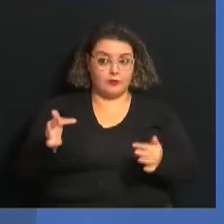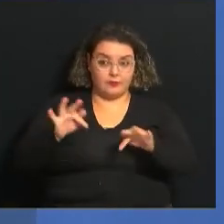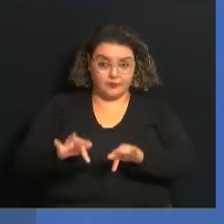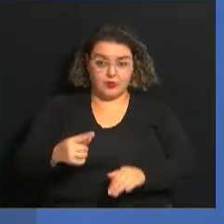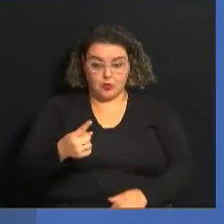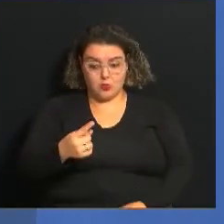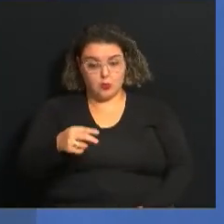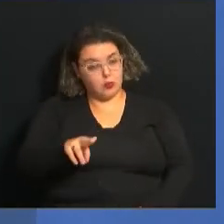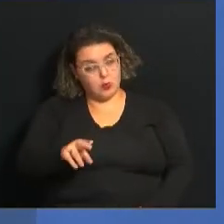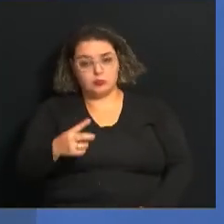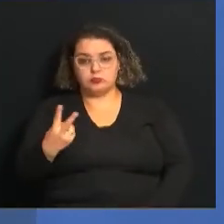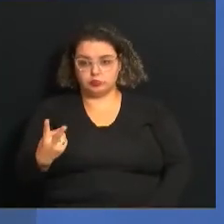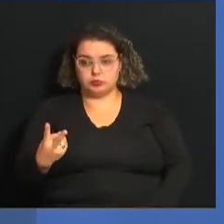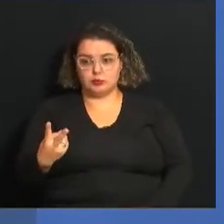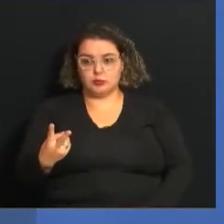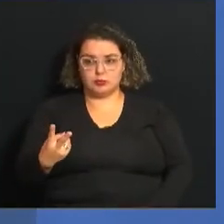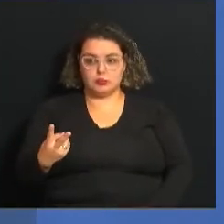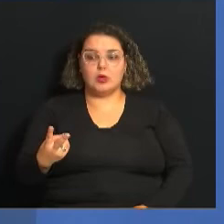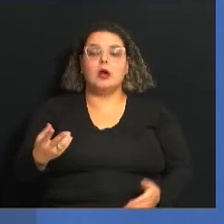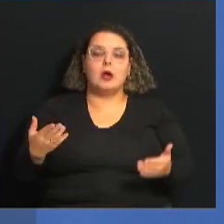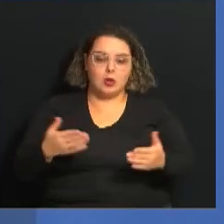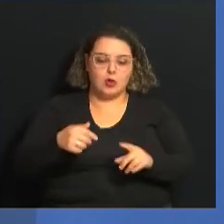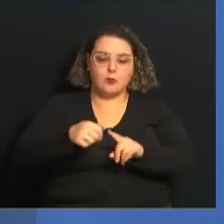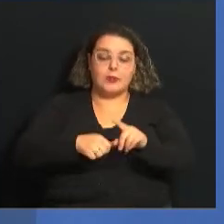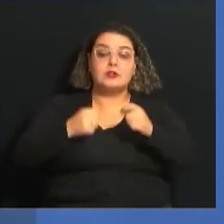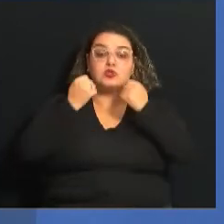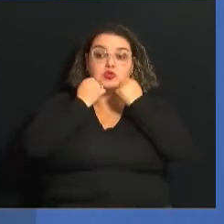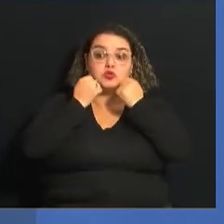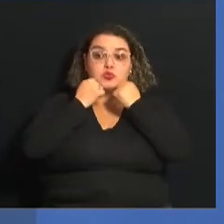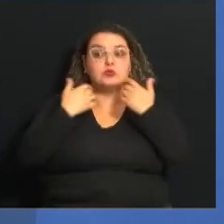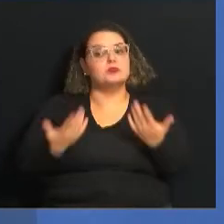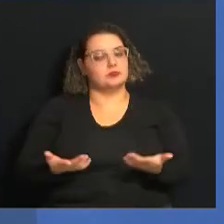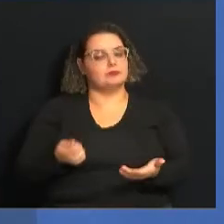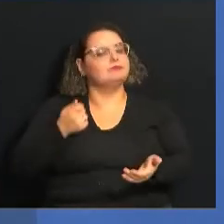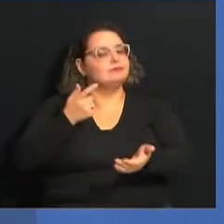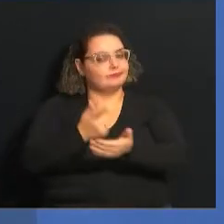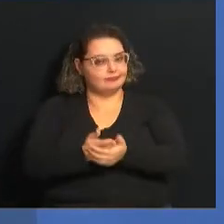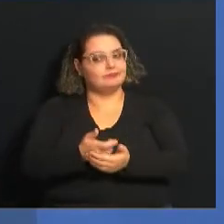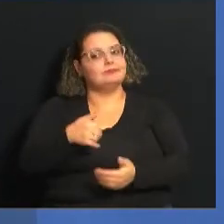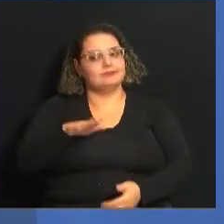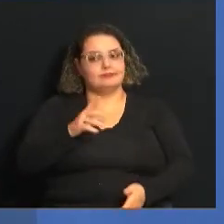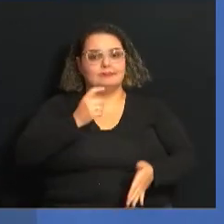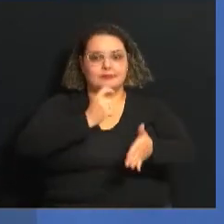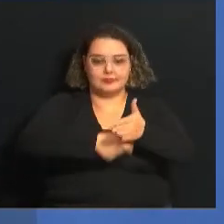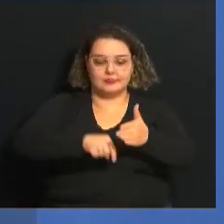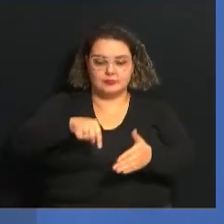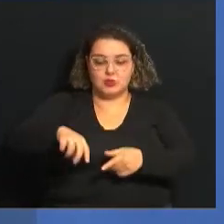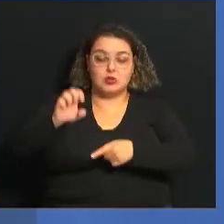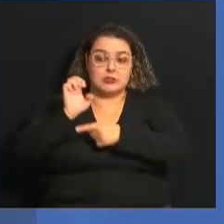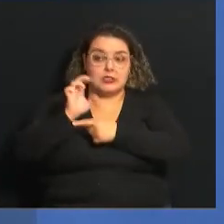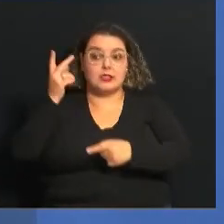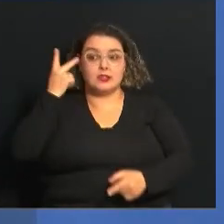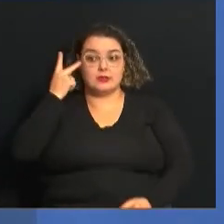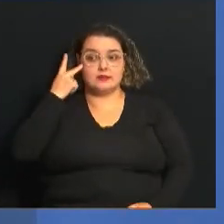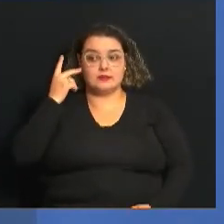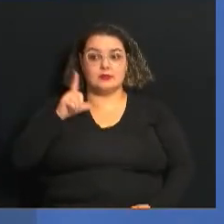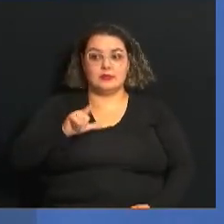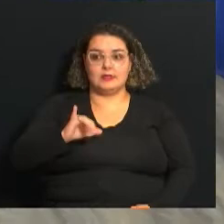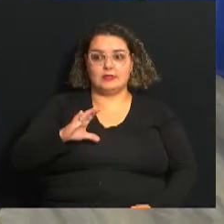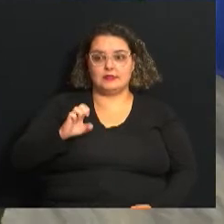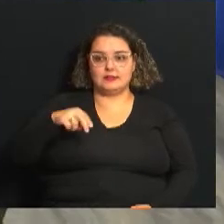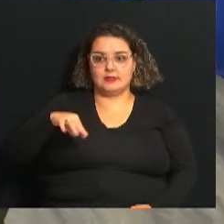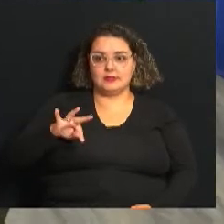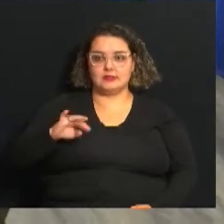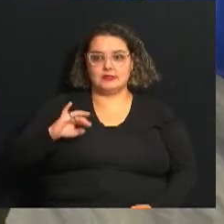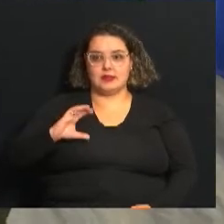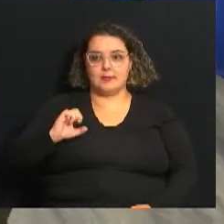ou 2, agora julho é o mês de prestar as contas com mais essa taxa aqui no estado de São Paulo, licenciamento de veículos.